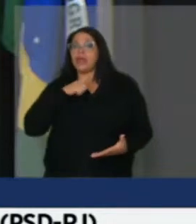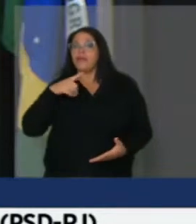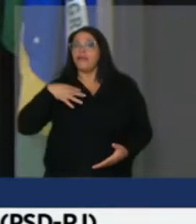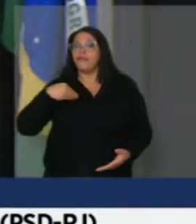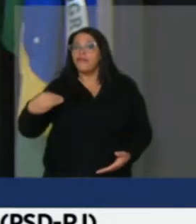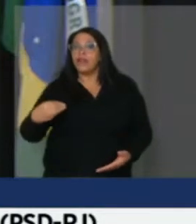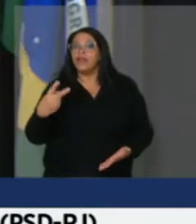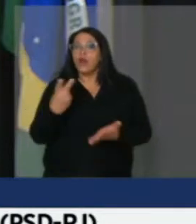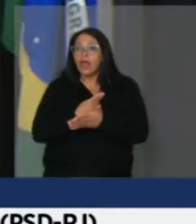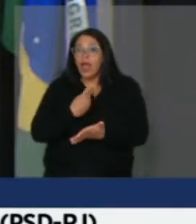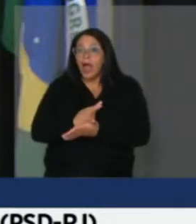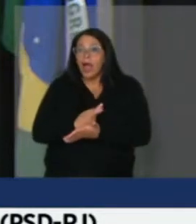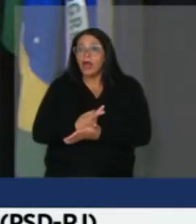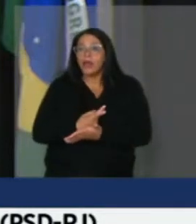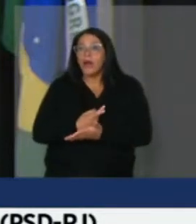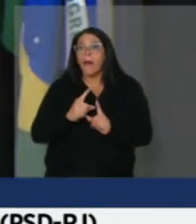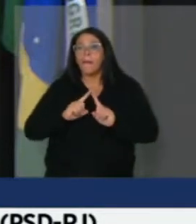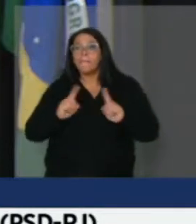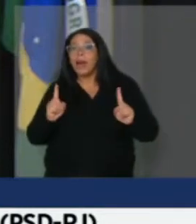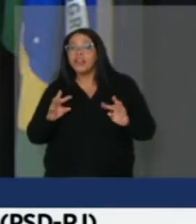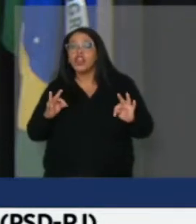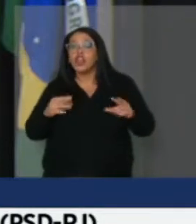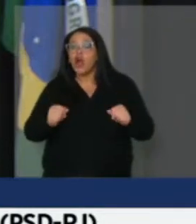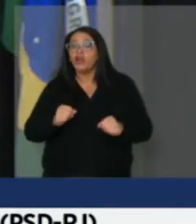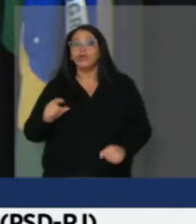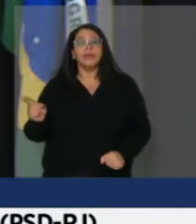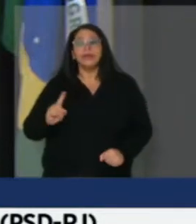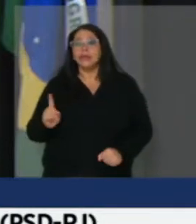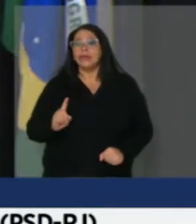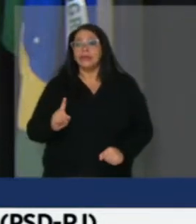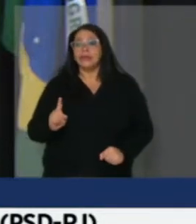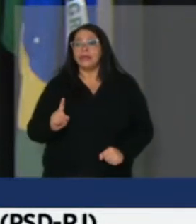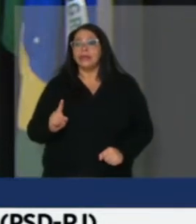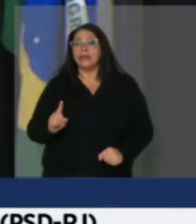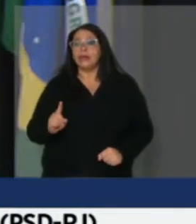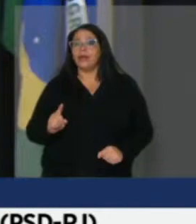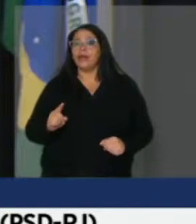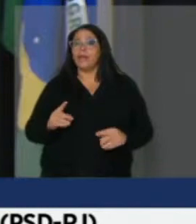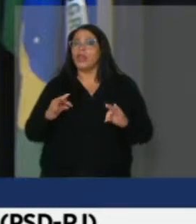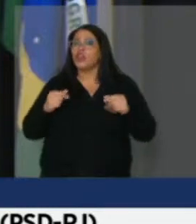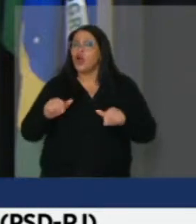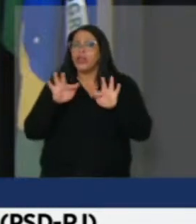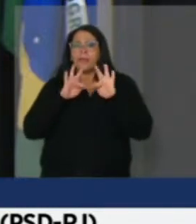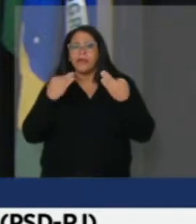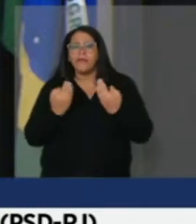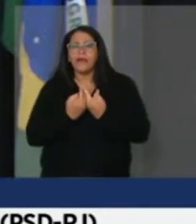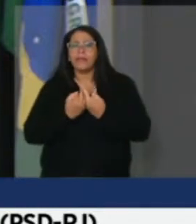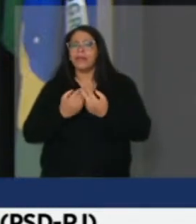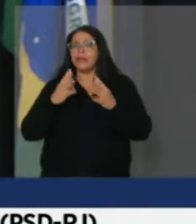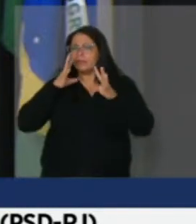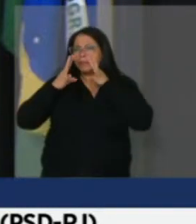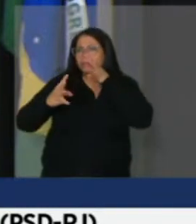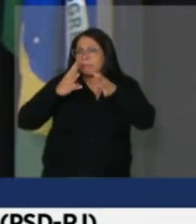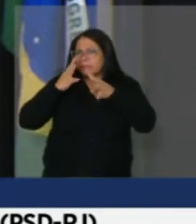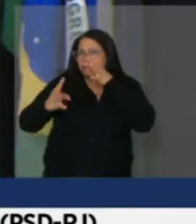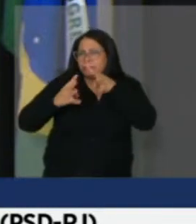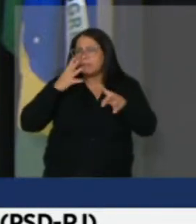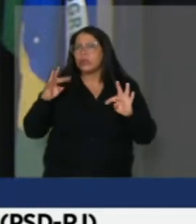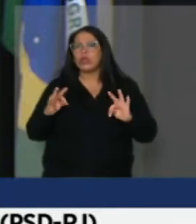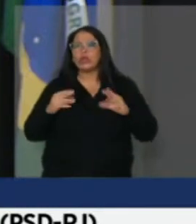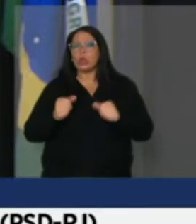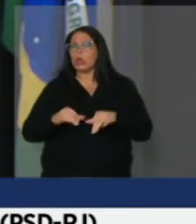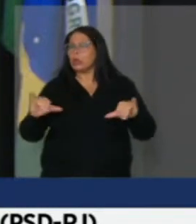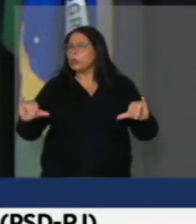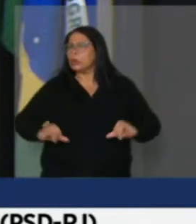que erraram, mas não foram todos. Mas toda a minha família está sendo criminalizada.